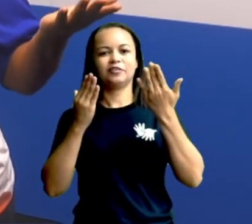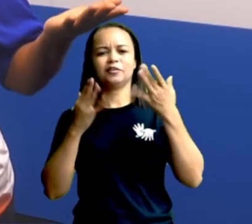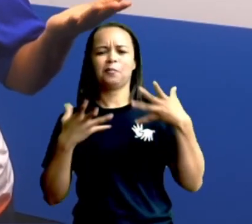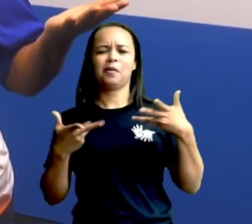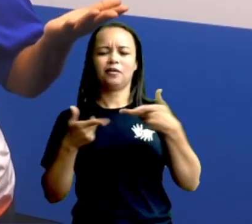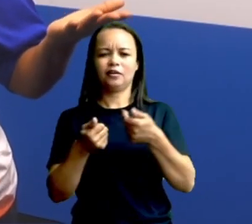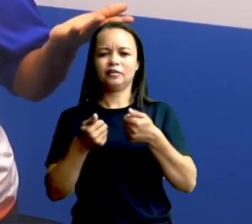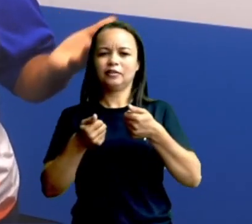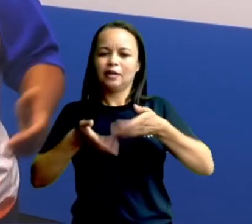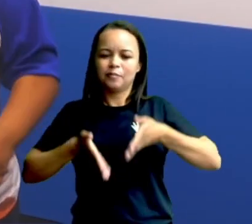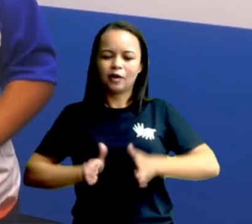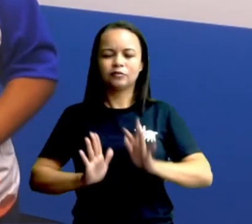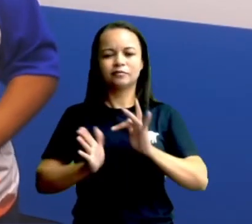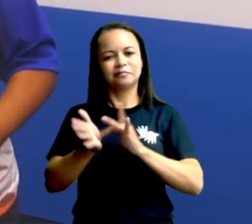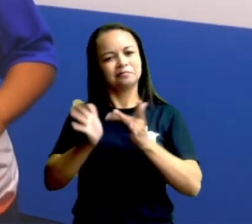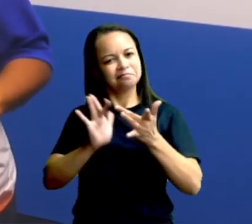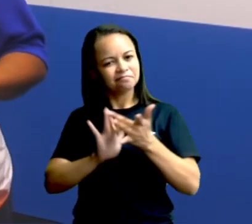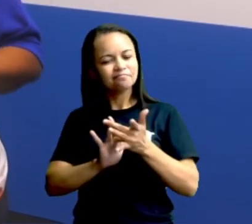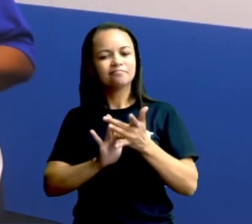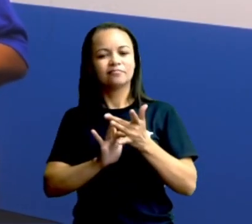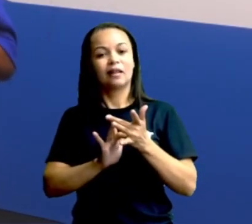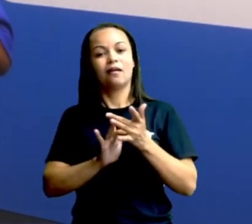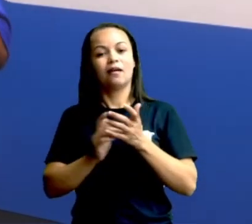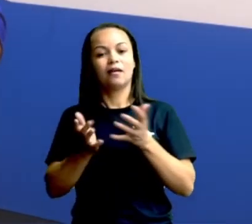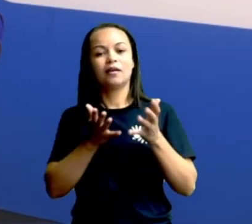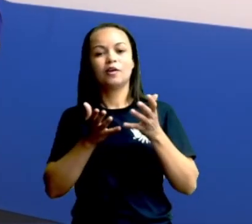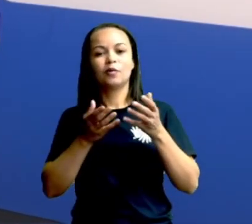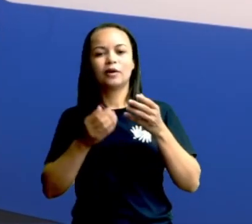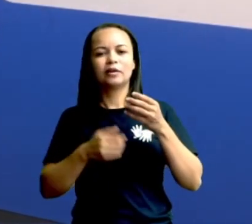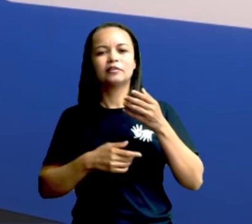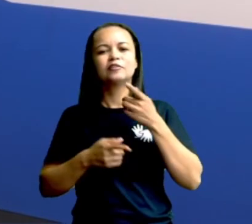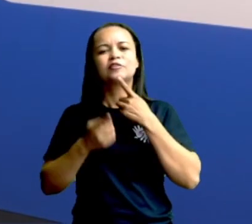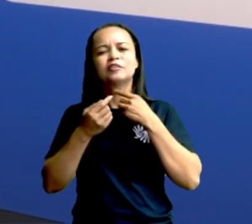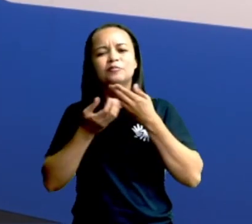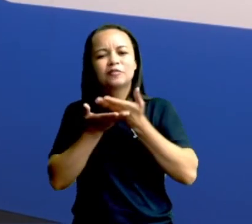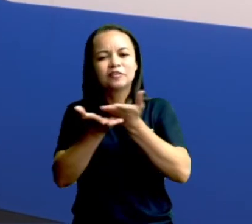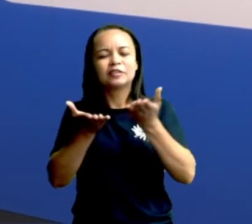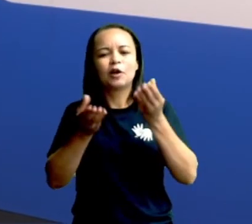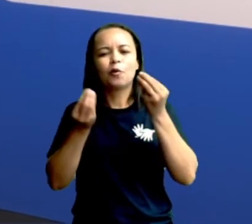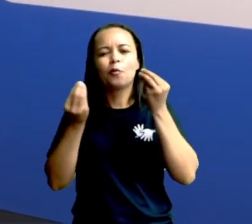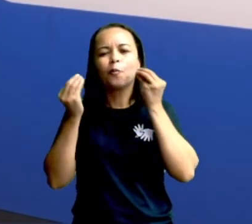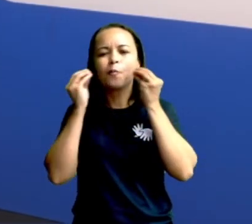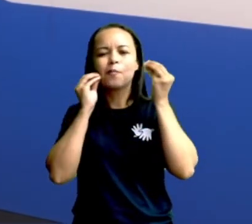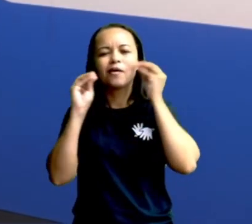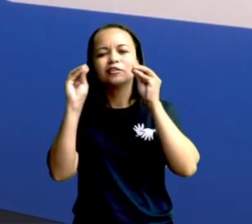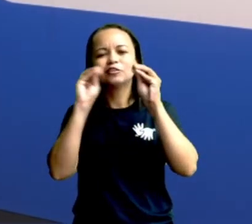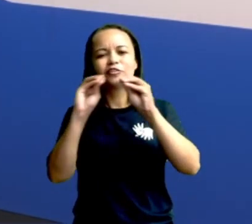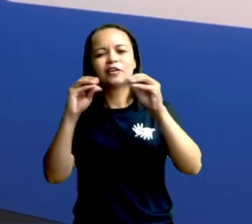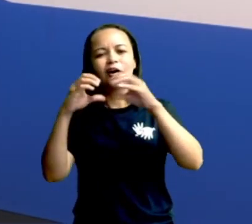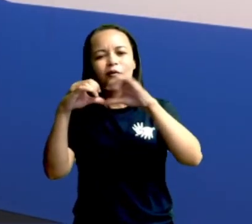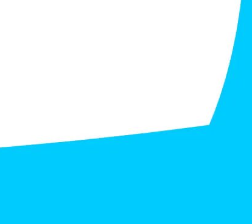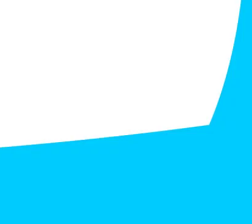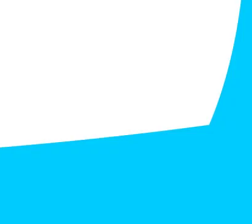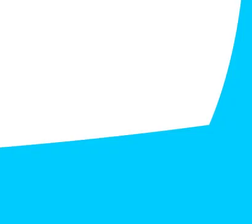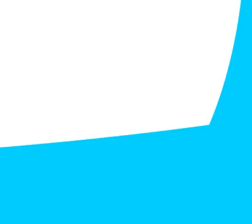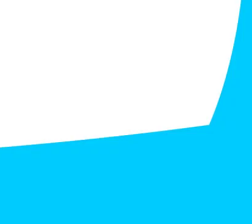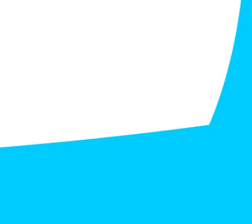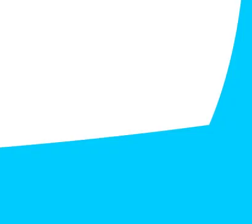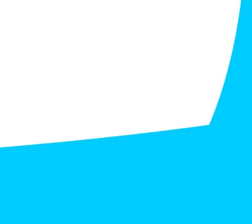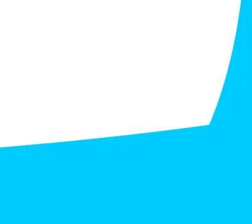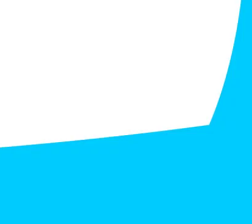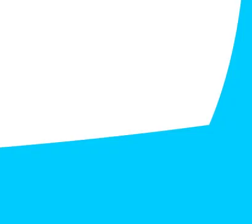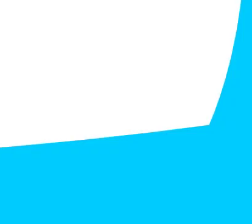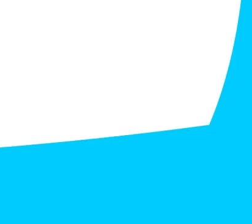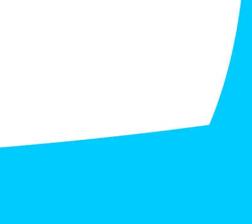o nascimento de Jesus. E eu quero deixar para vocês um beijão no coração e até o ano que vem.